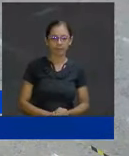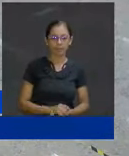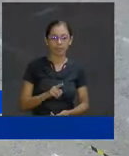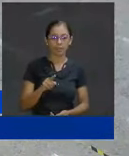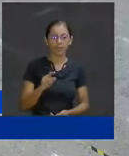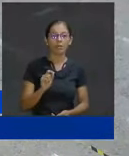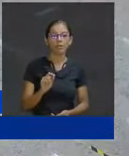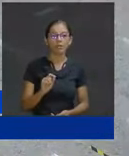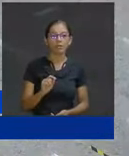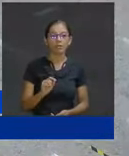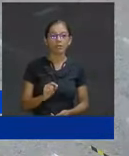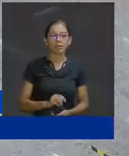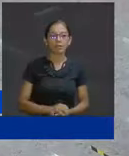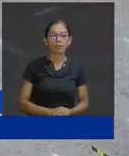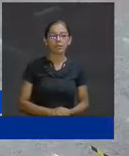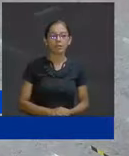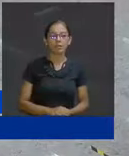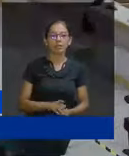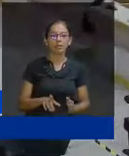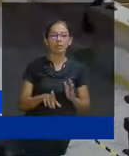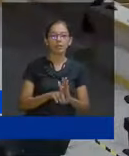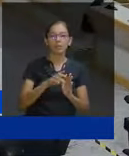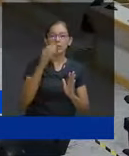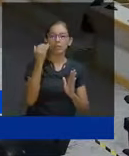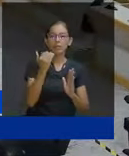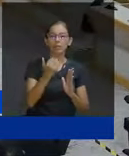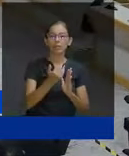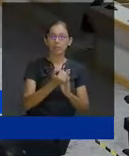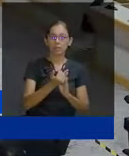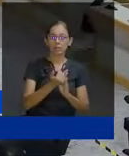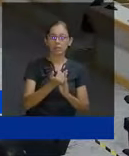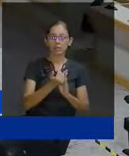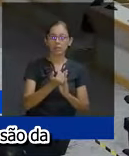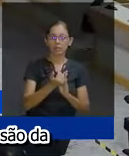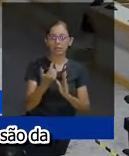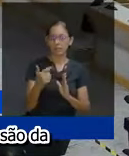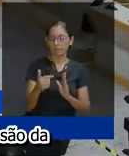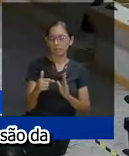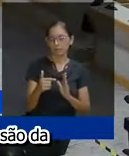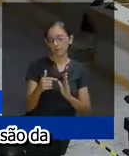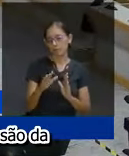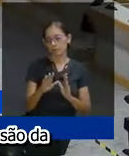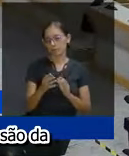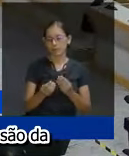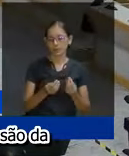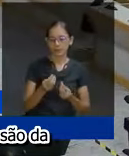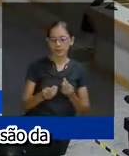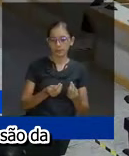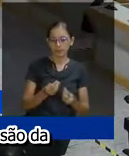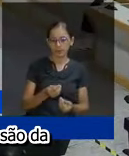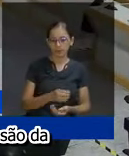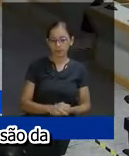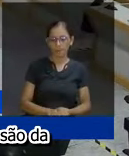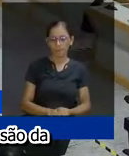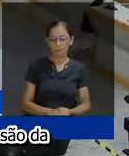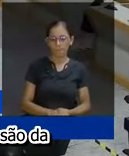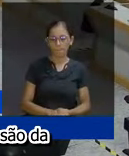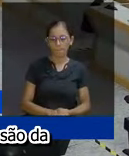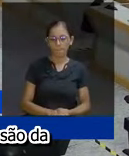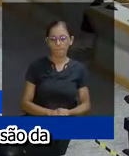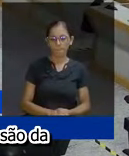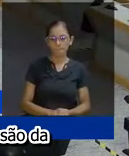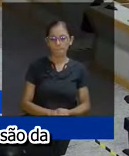corrente de condenação desta Corte está superada diante do que ficou decidido na